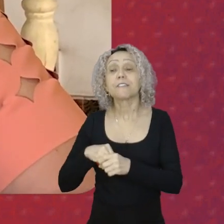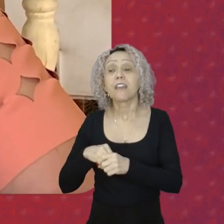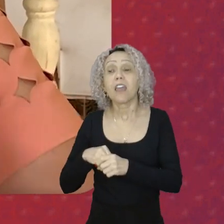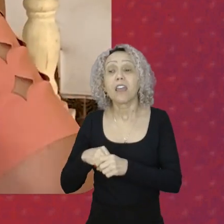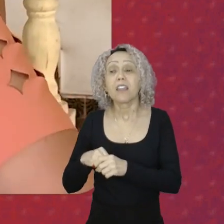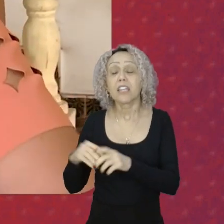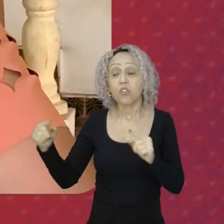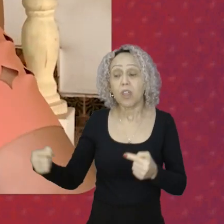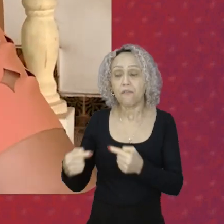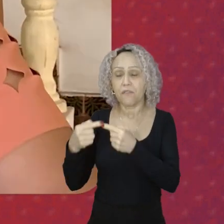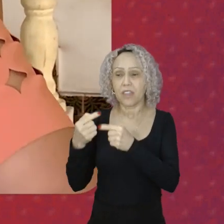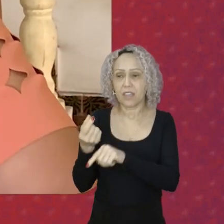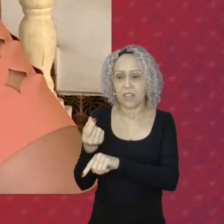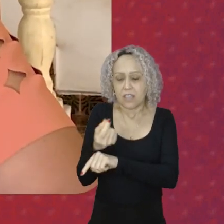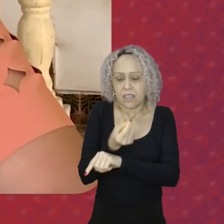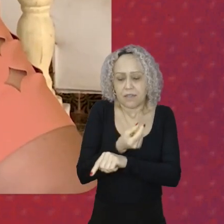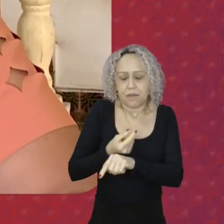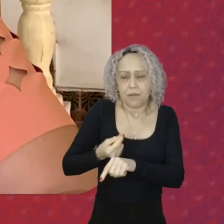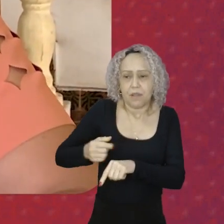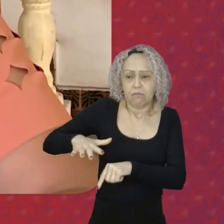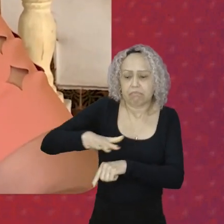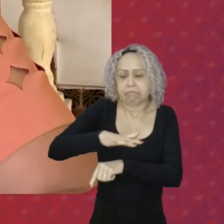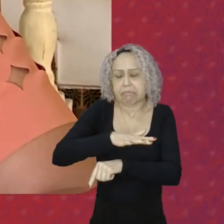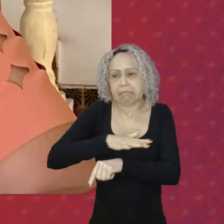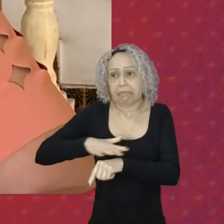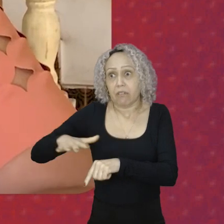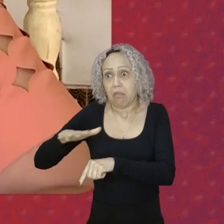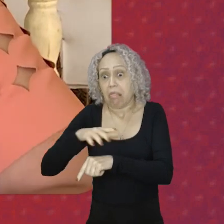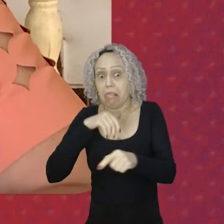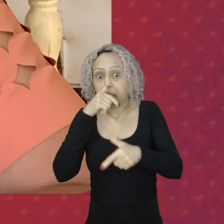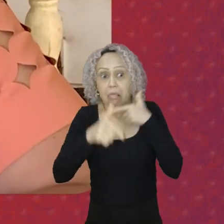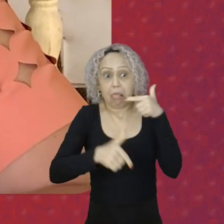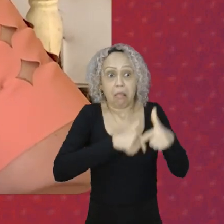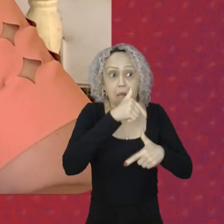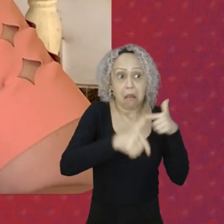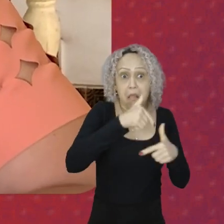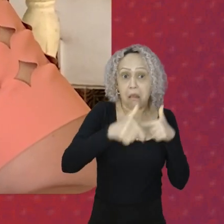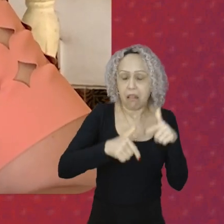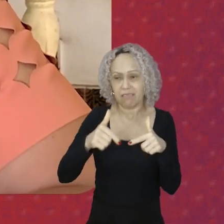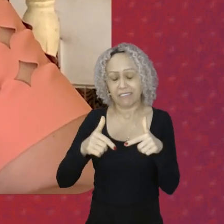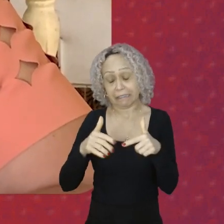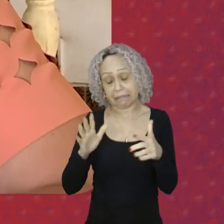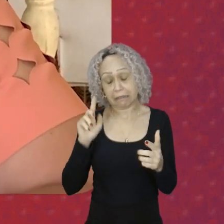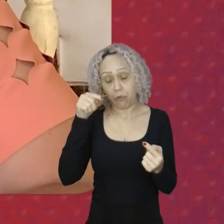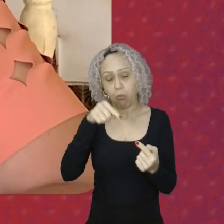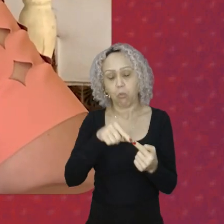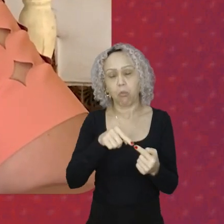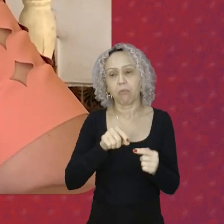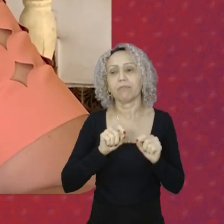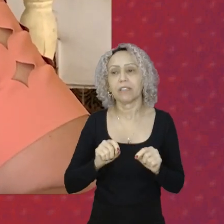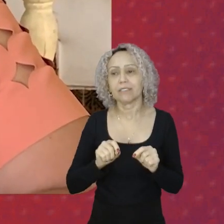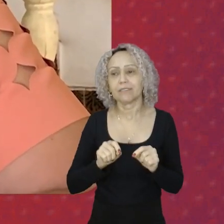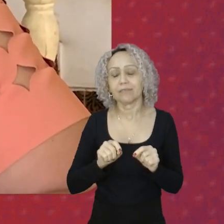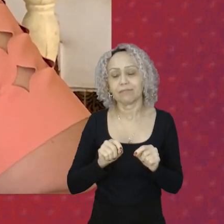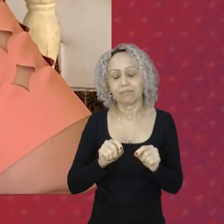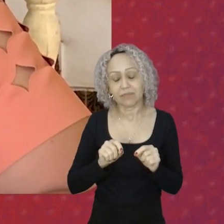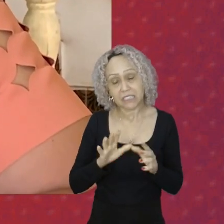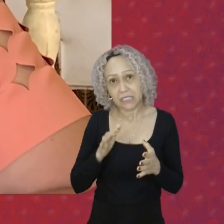ver com a consolidação desse modo de produção. Tem a ver com a discussão